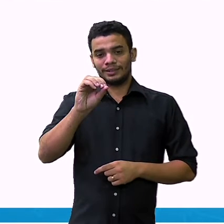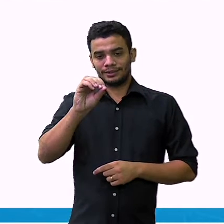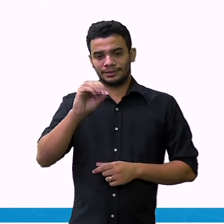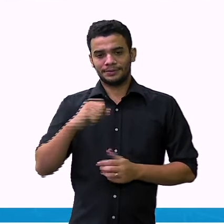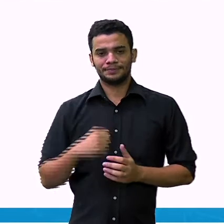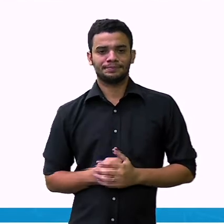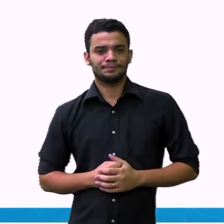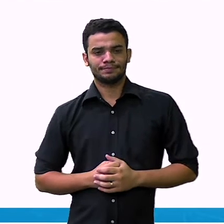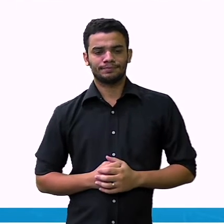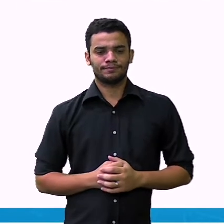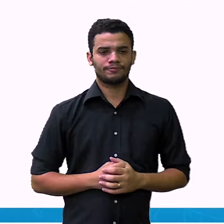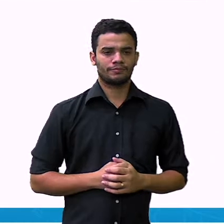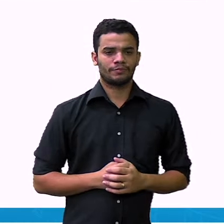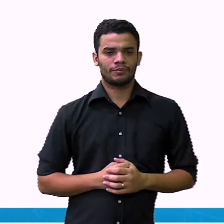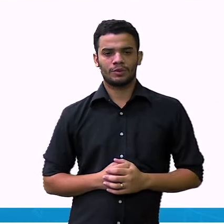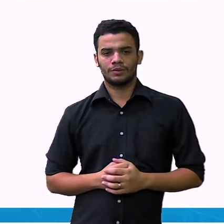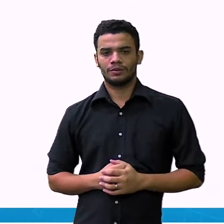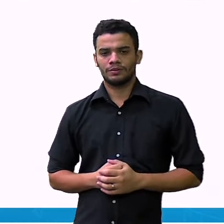certo?